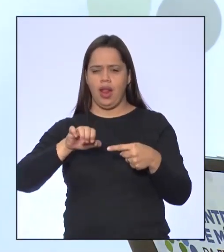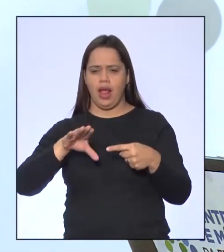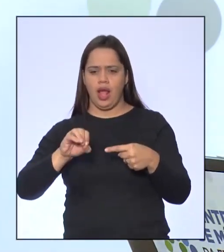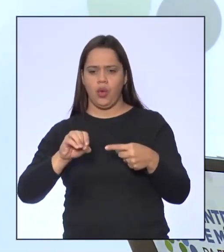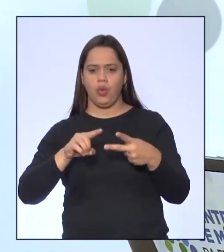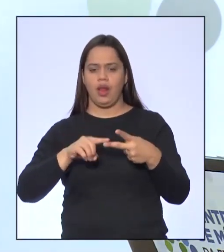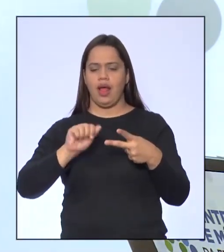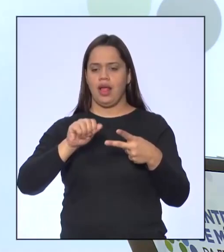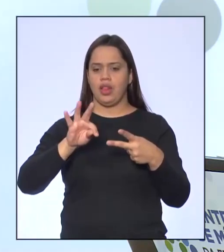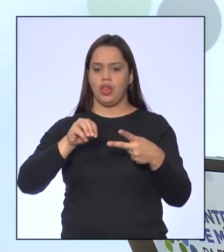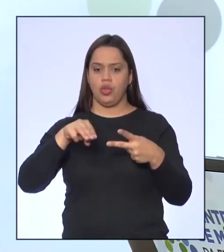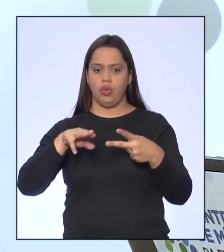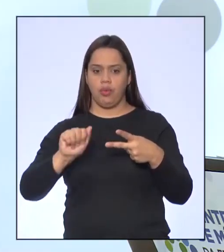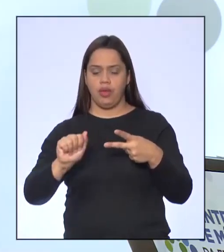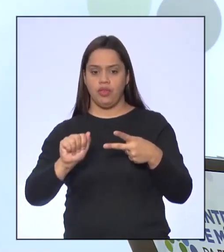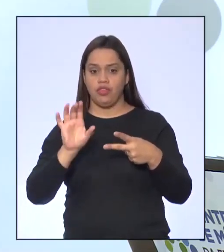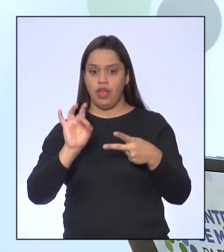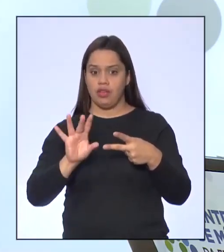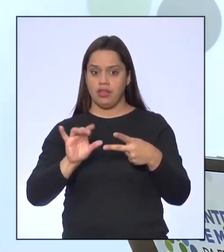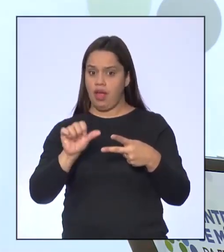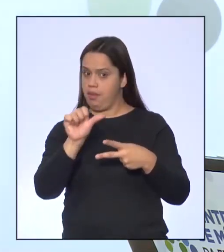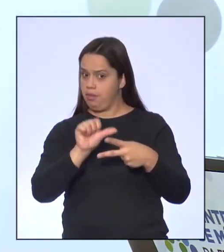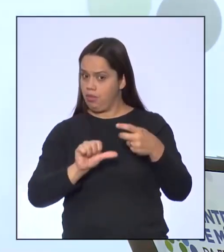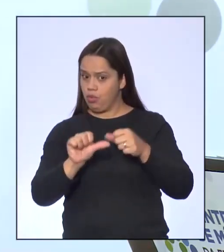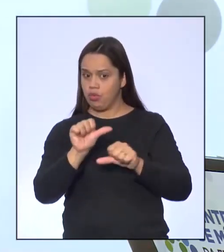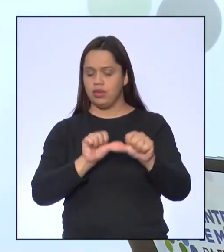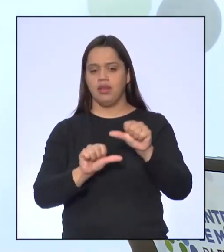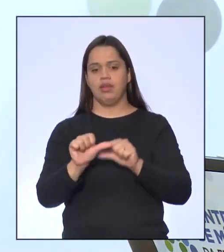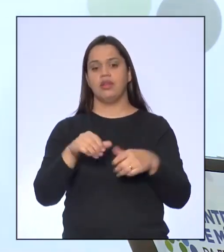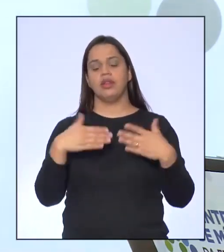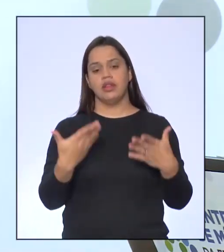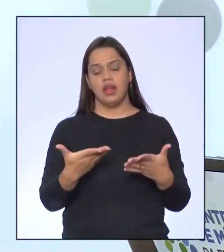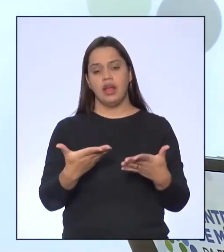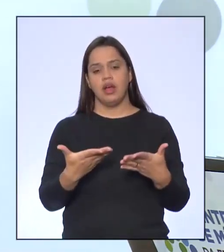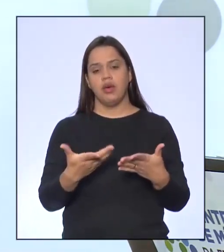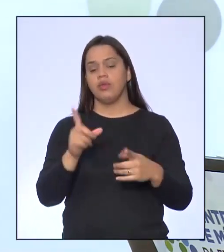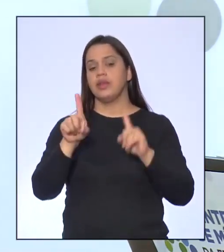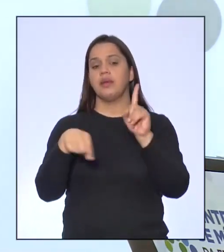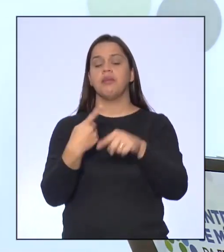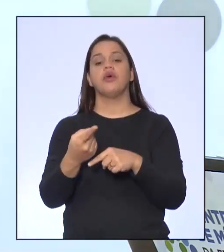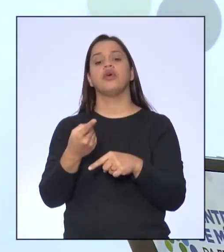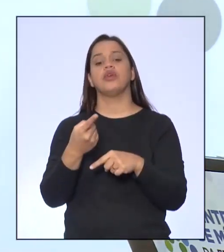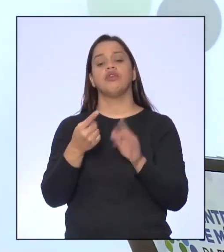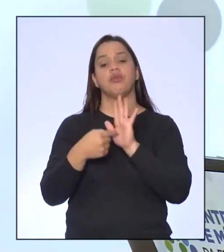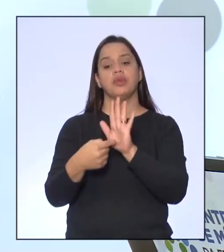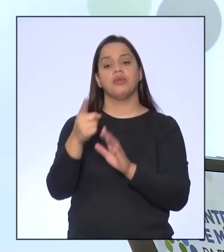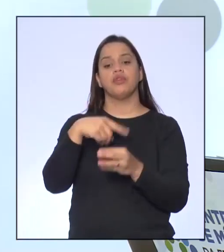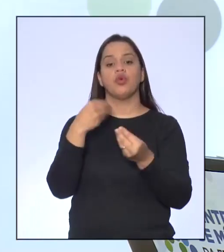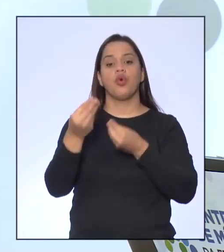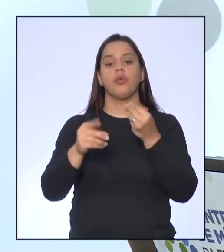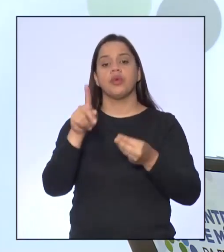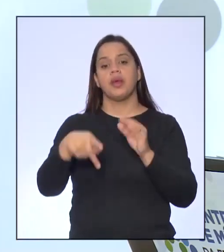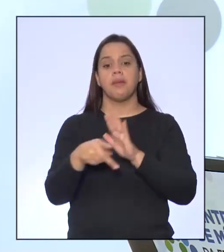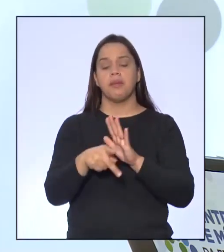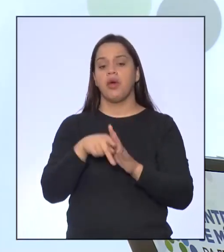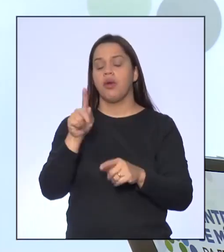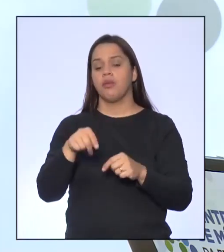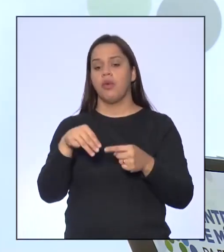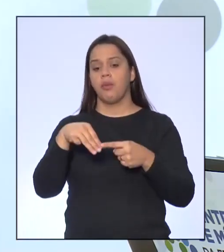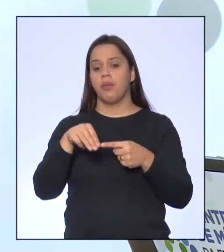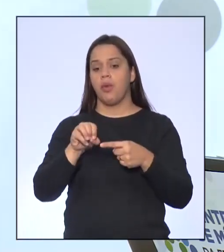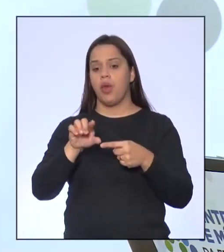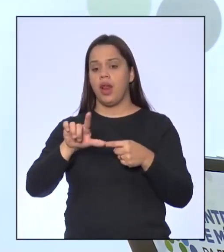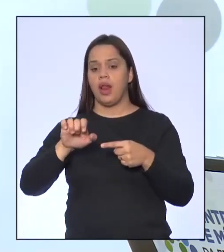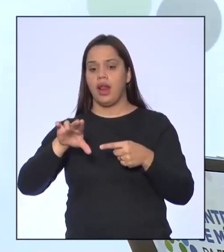estão se distanciando, né? Depois eu vou mostrar para vocês como se comportam essas moléculas nessa mudança